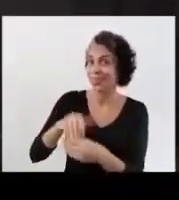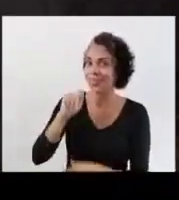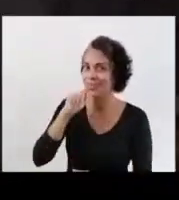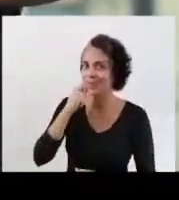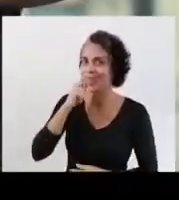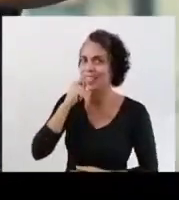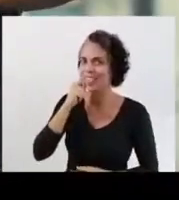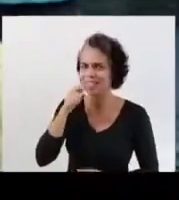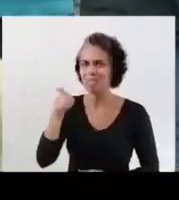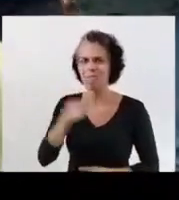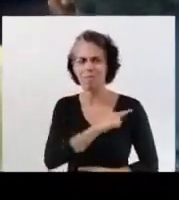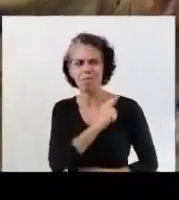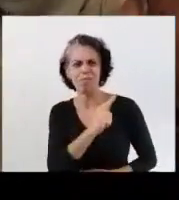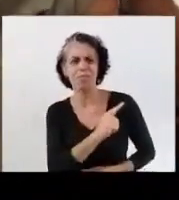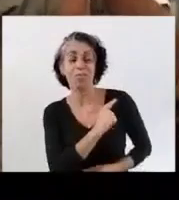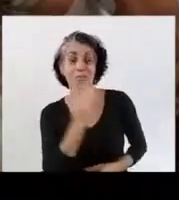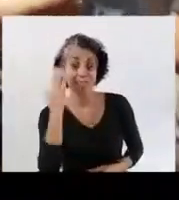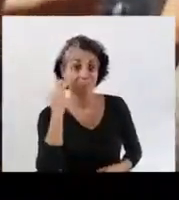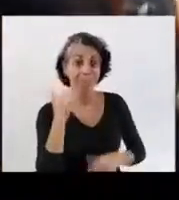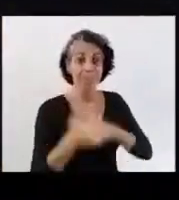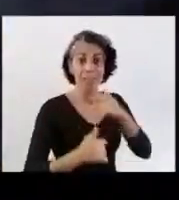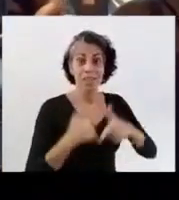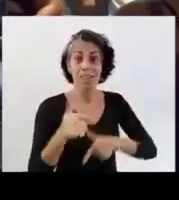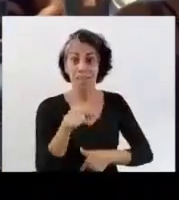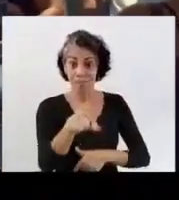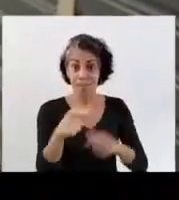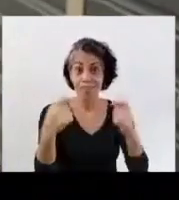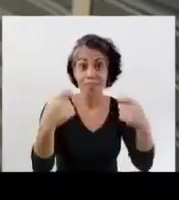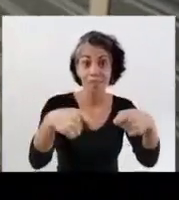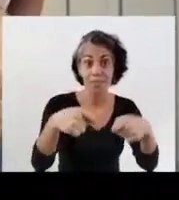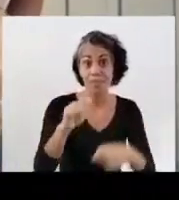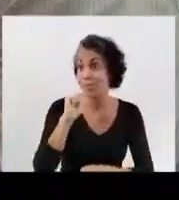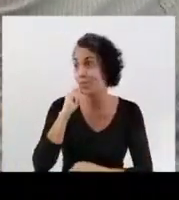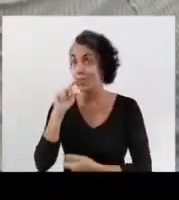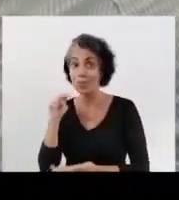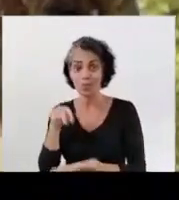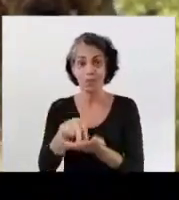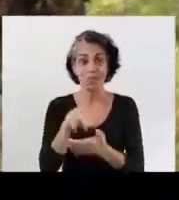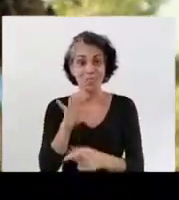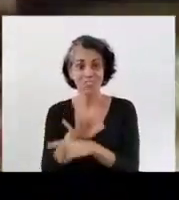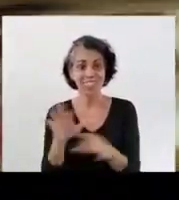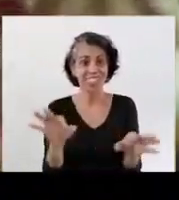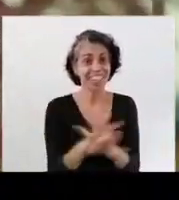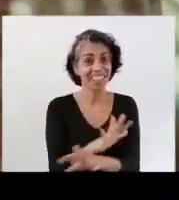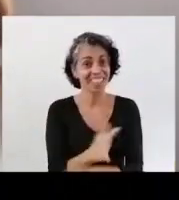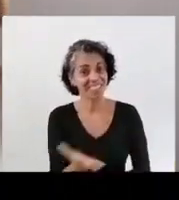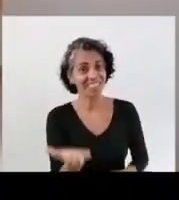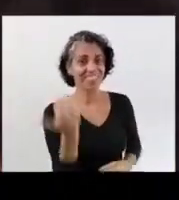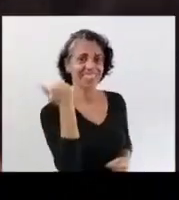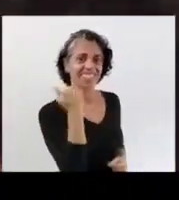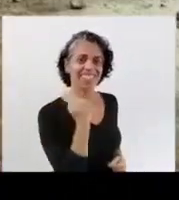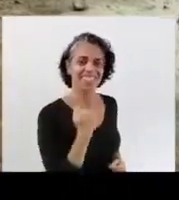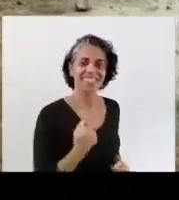Vem com Eduardo Paes, é um bom gestor, sabe trabalhar. Você precisou, o Dudu tá